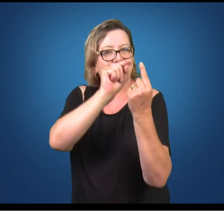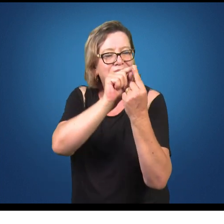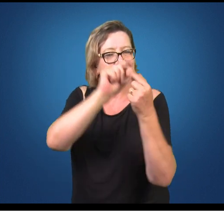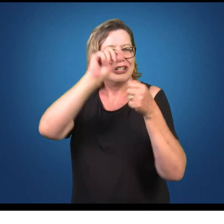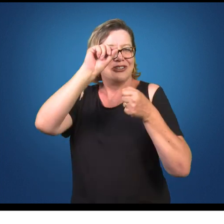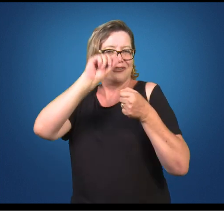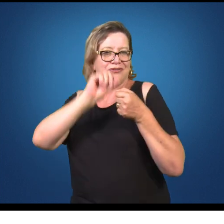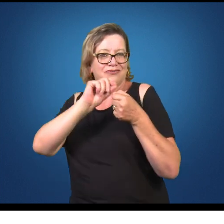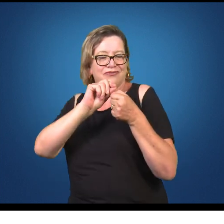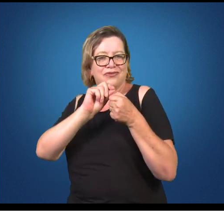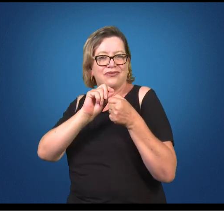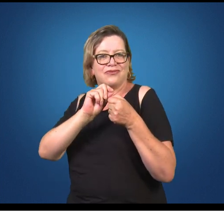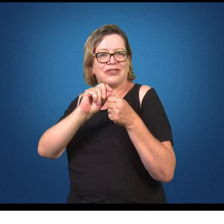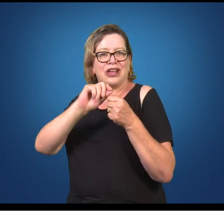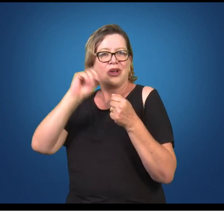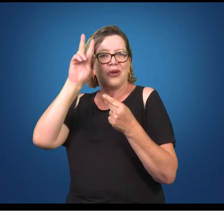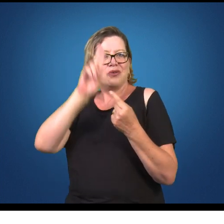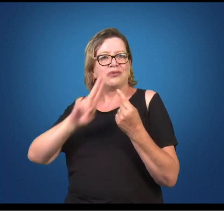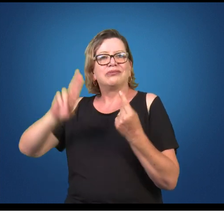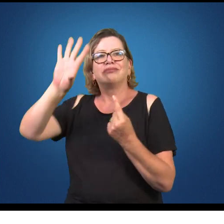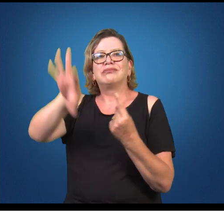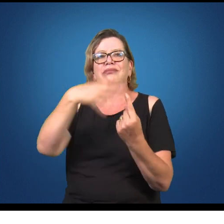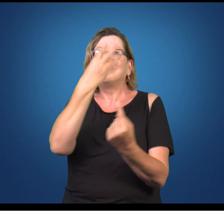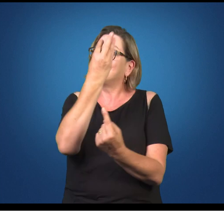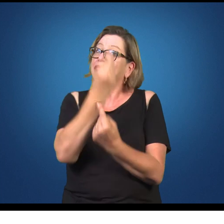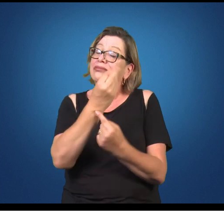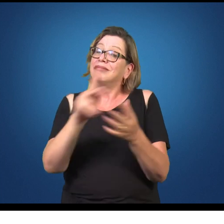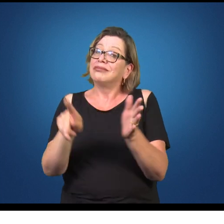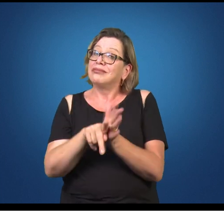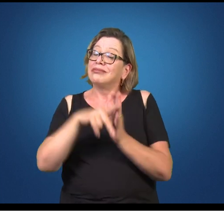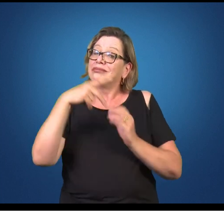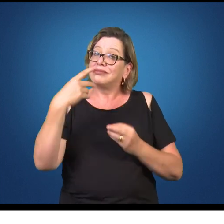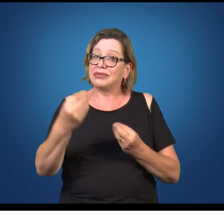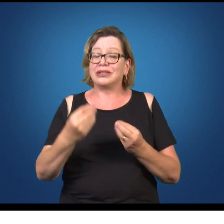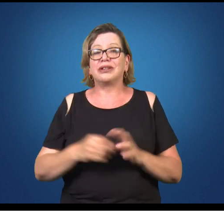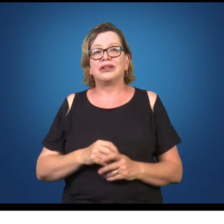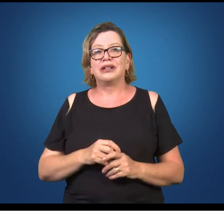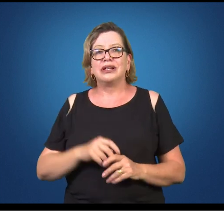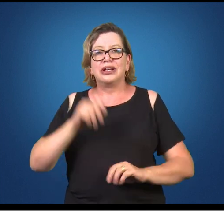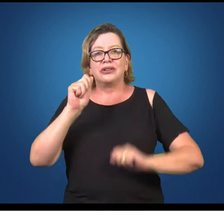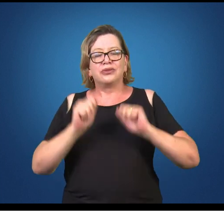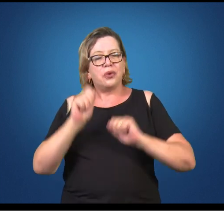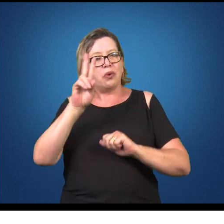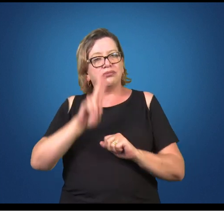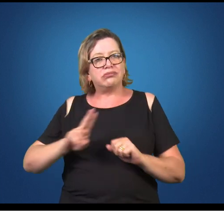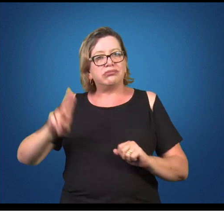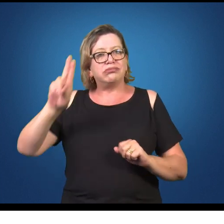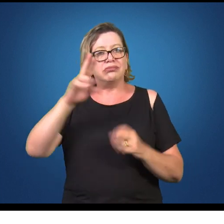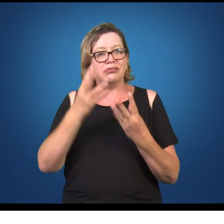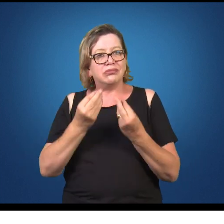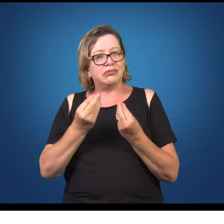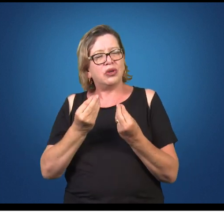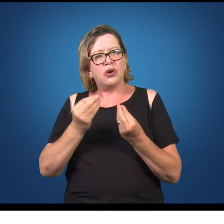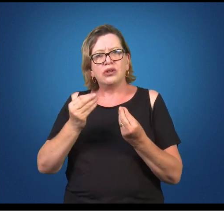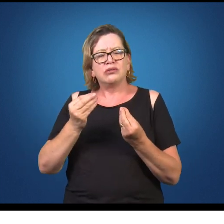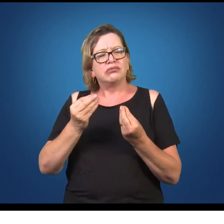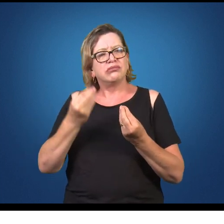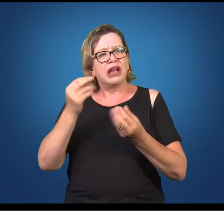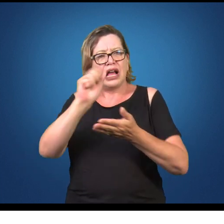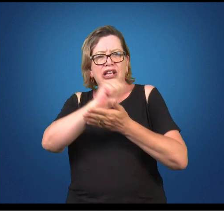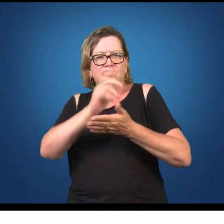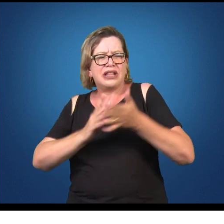de um conteúdo artístico. Então, é muito utilizado a música, não só a música, né? As